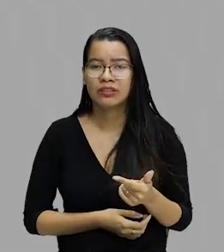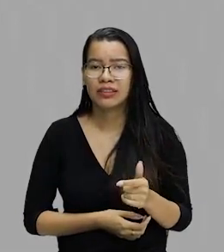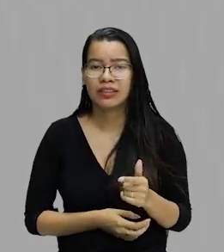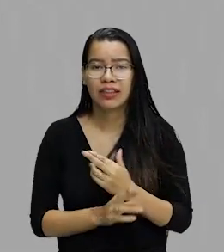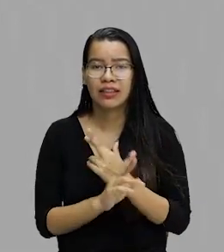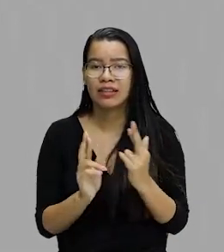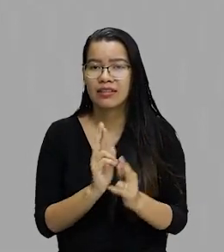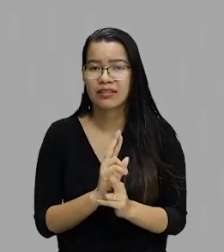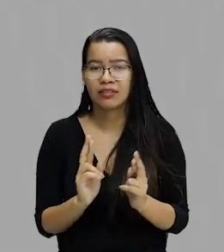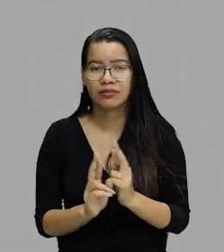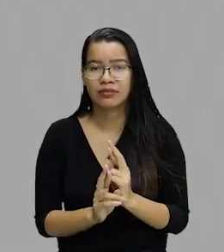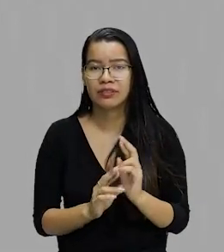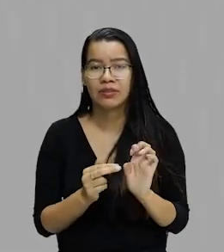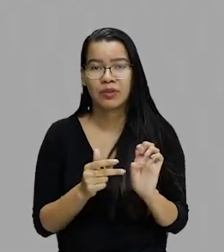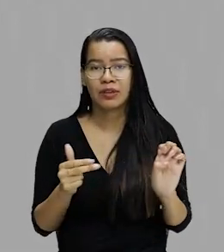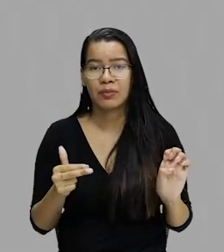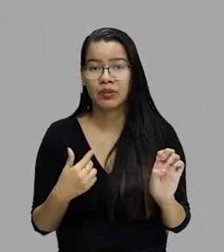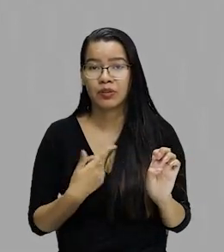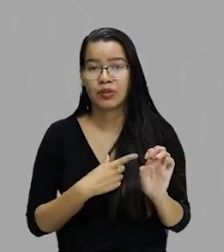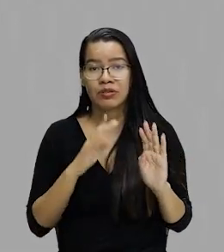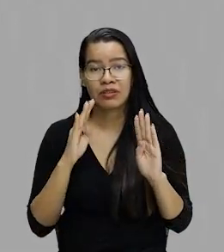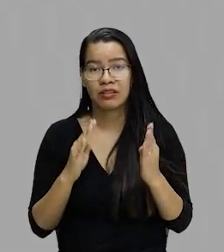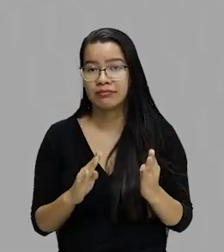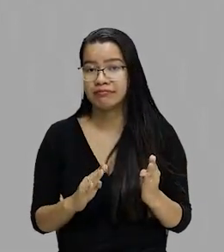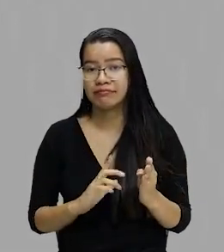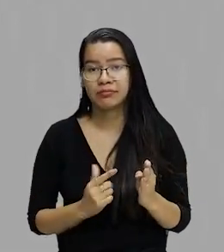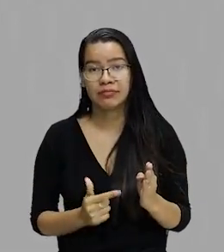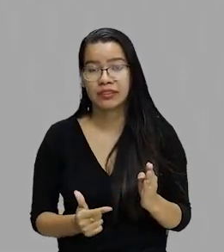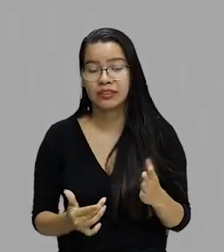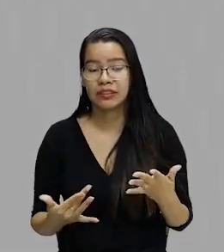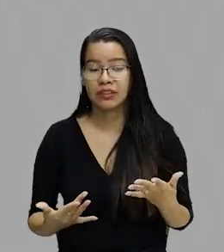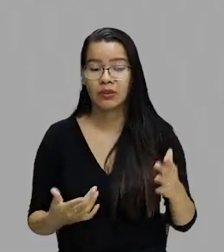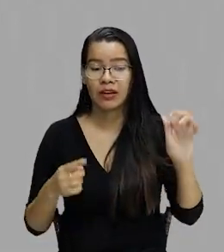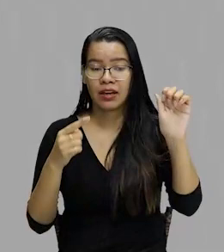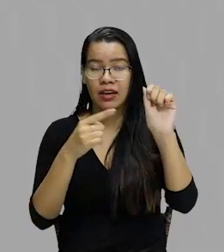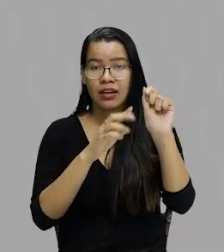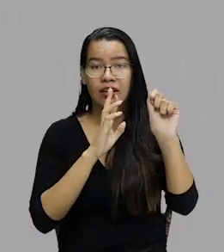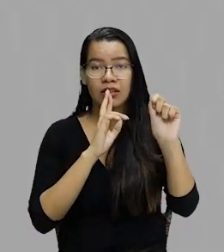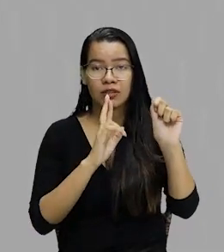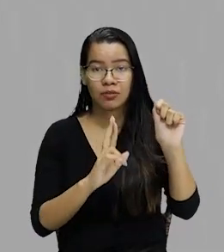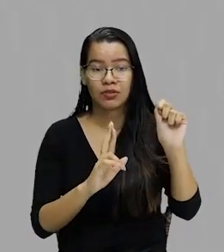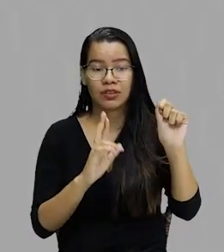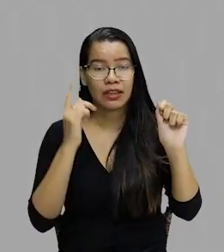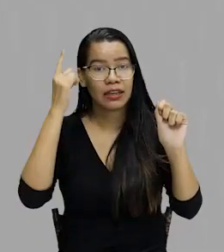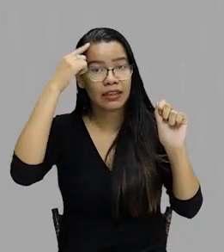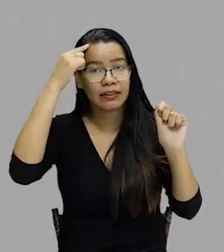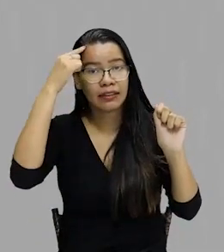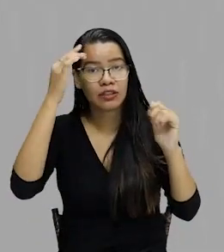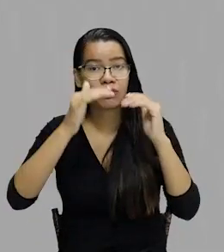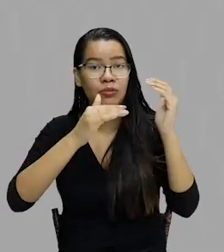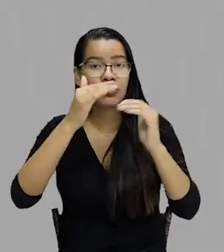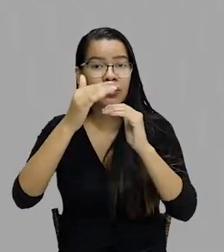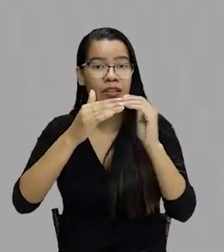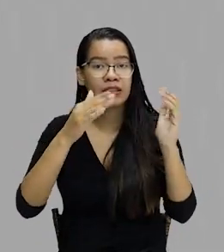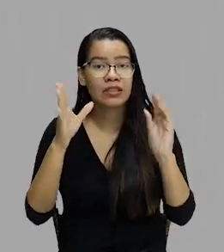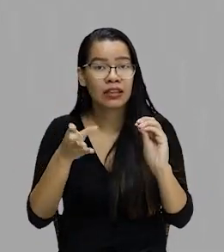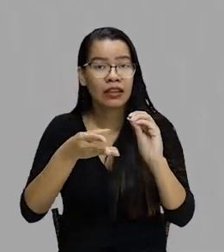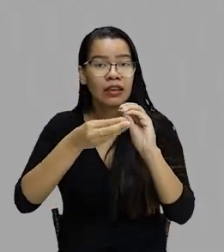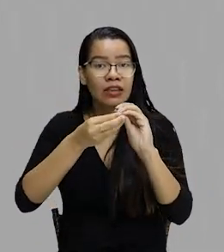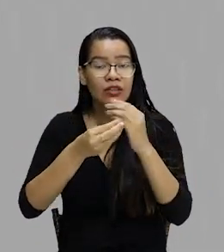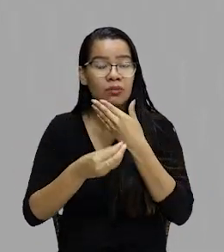ali neste elemento que nós analisamos. Nós vamos ficar com a letra A, a ideia de progresso, que se encaixa muito